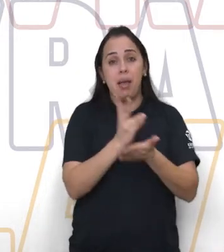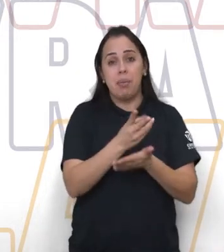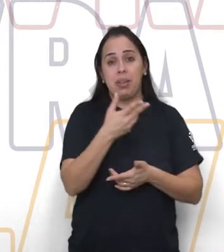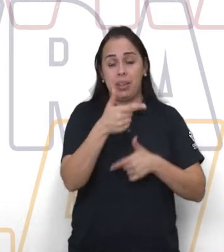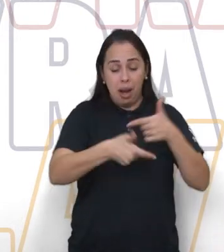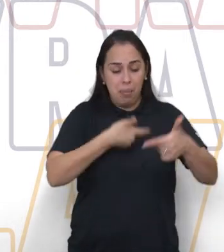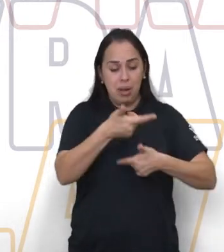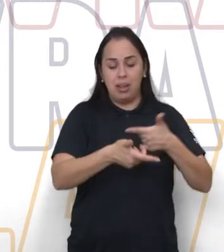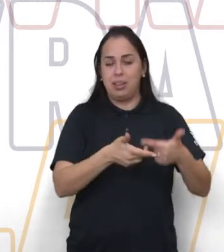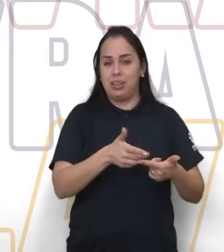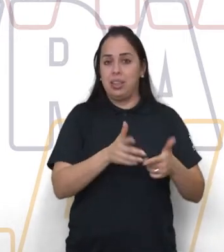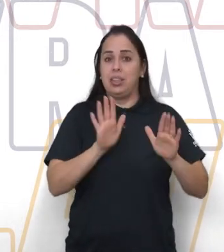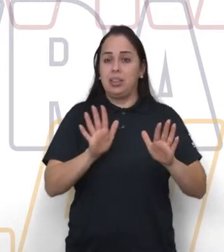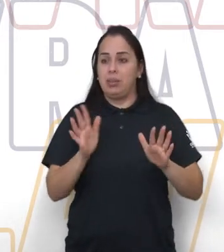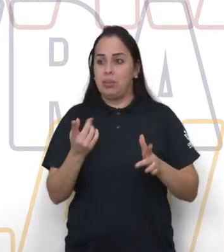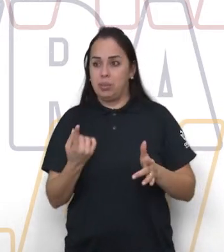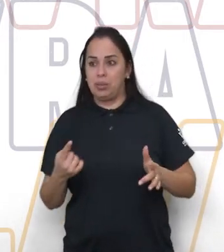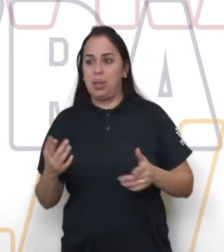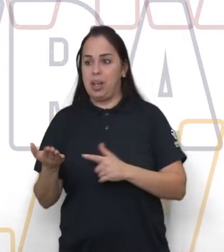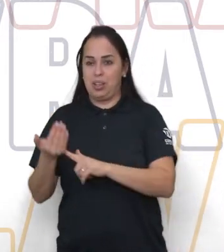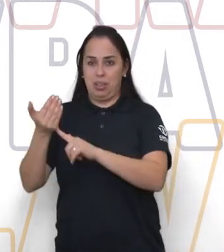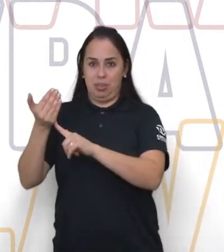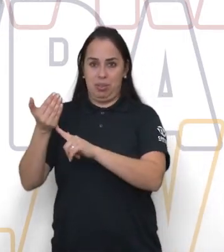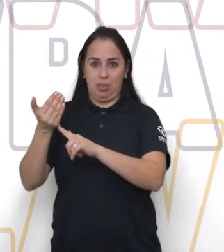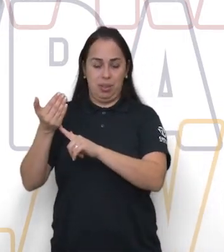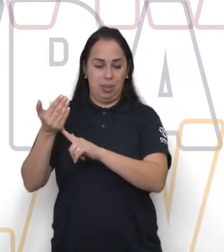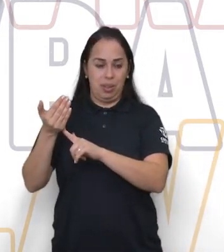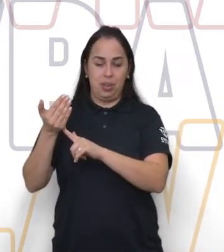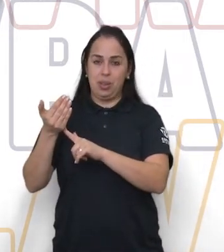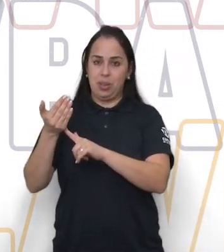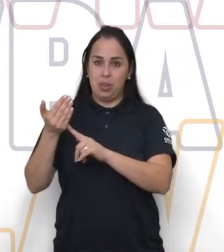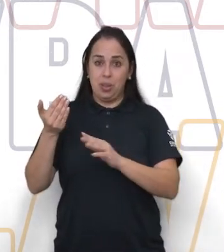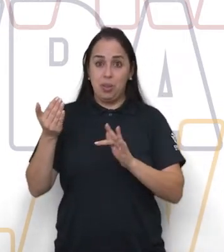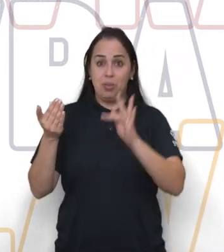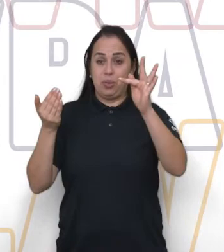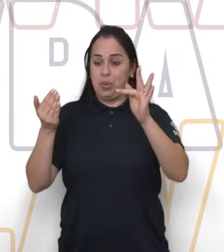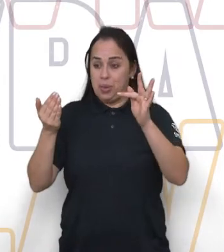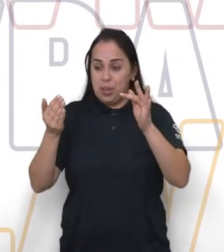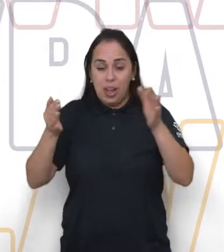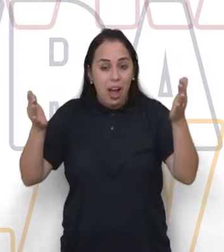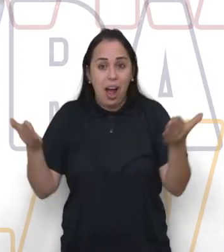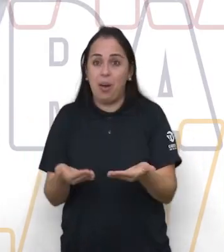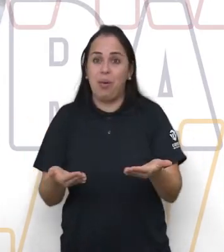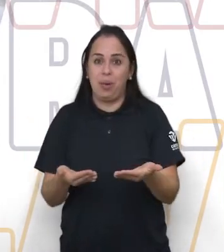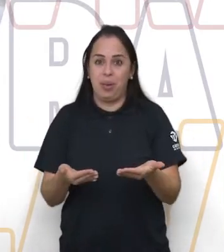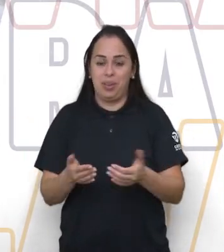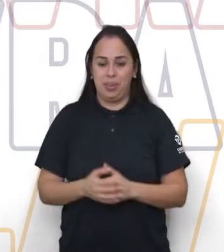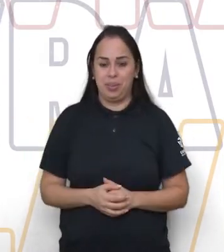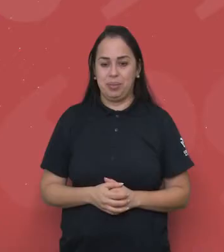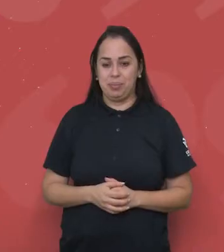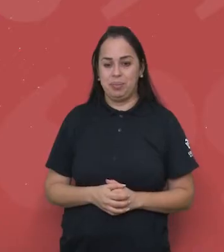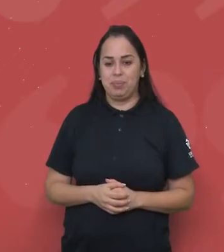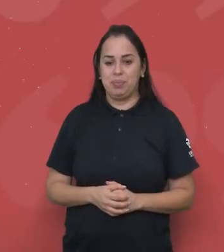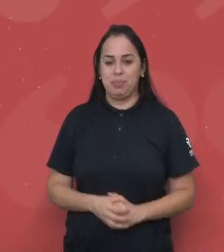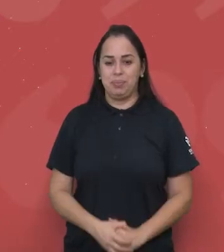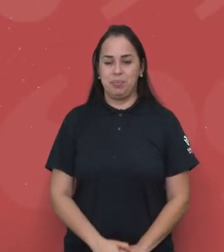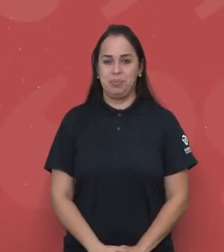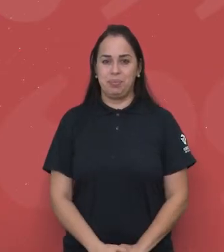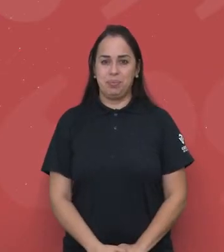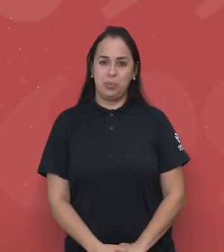com e é de futuro e da tecnologia chegou para o bem e para o mal